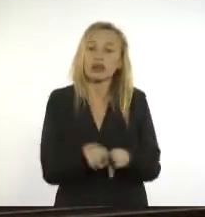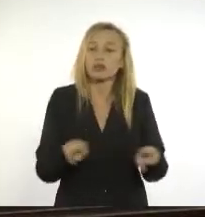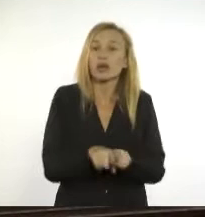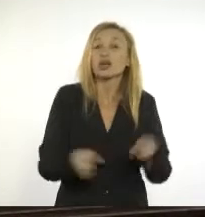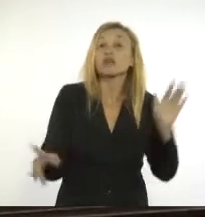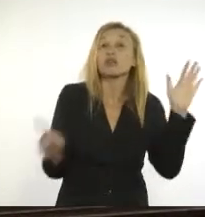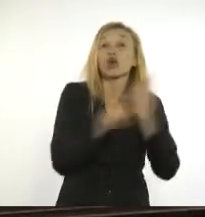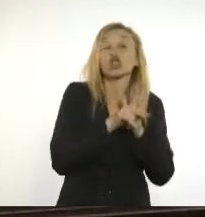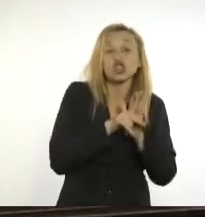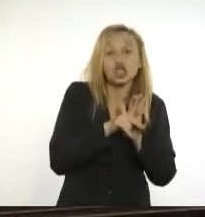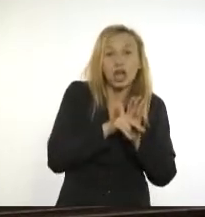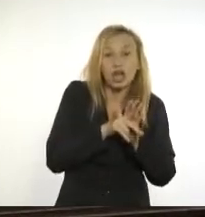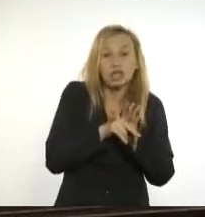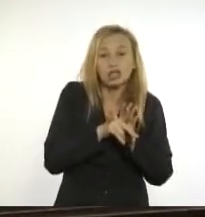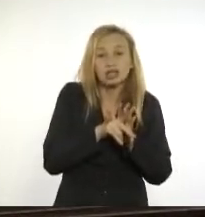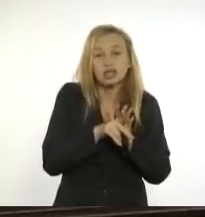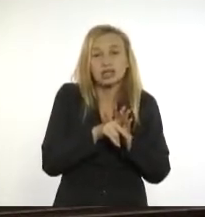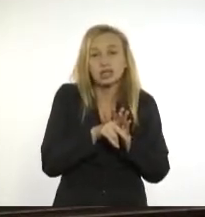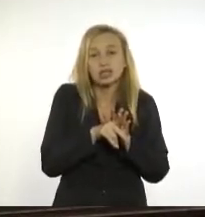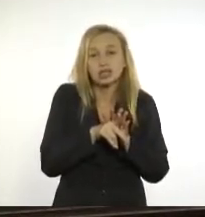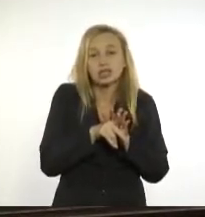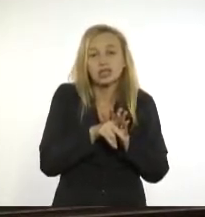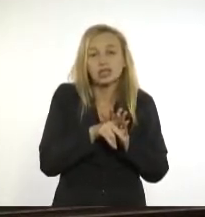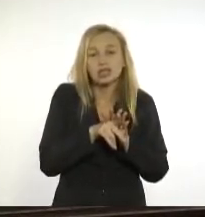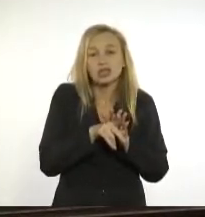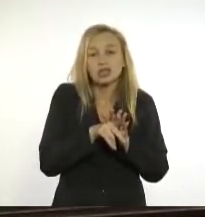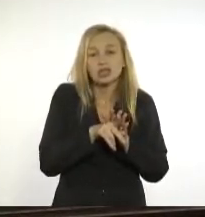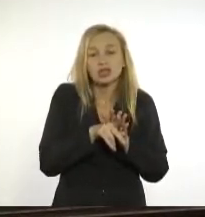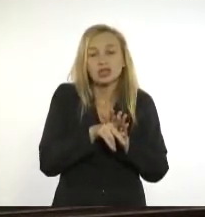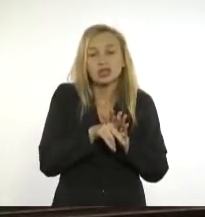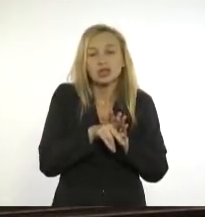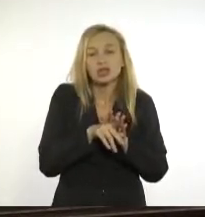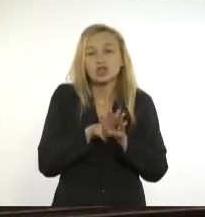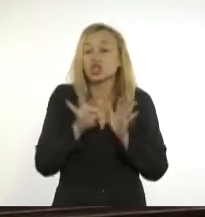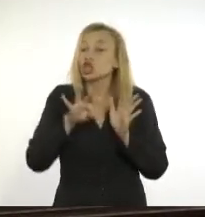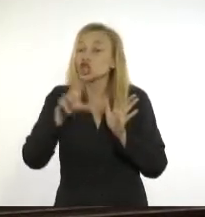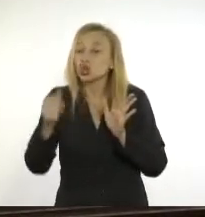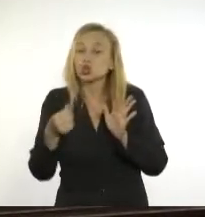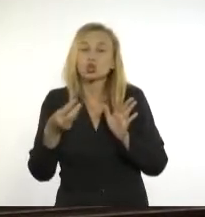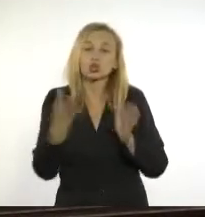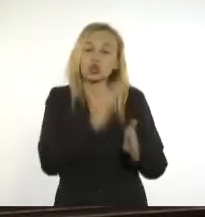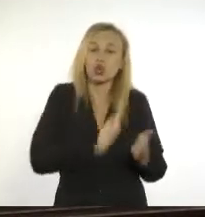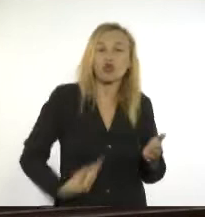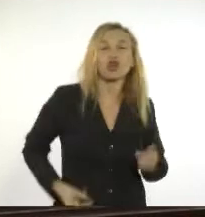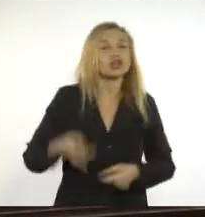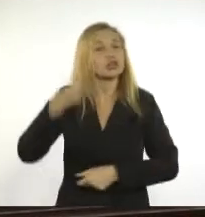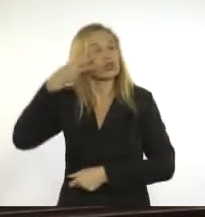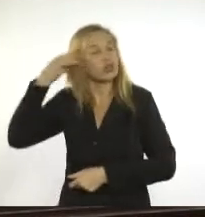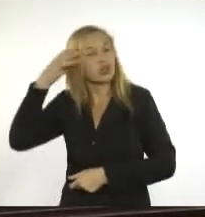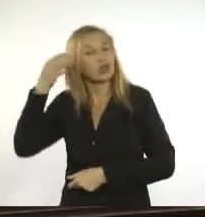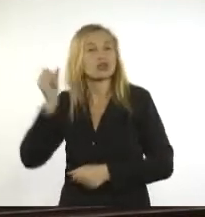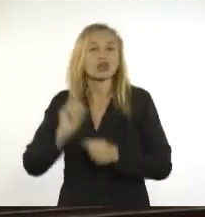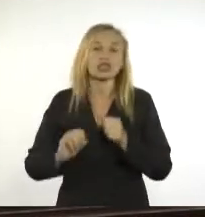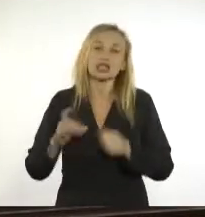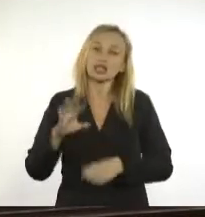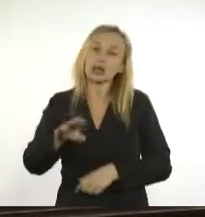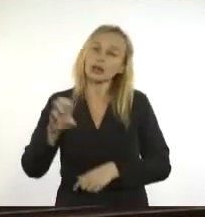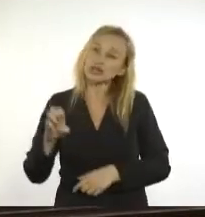o projeto que está na base de tudo que o governo Witzel vem fazendo em relação à SEDAE. O governo